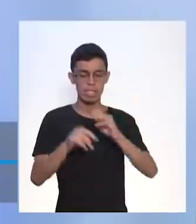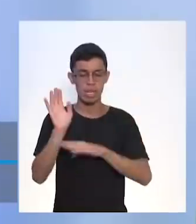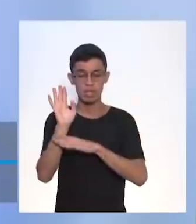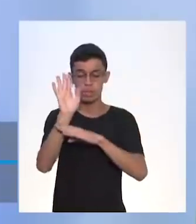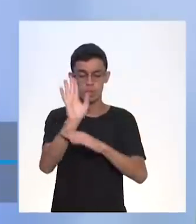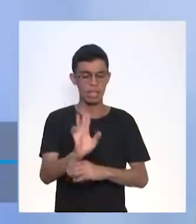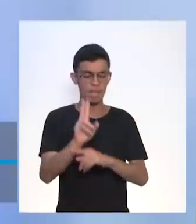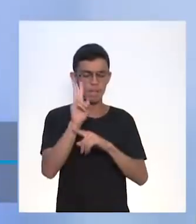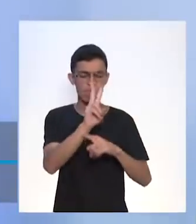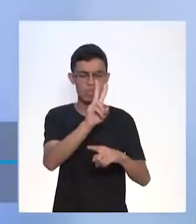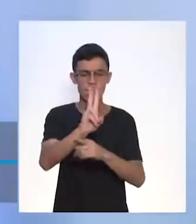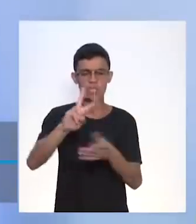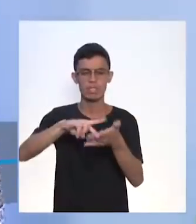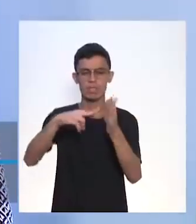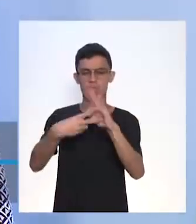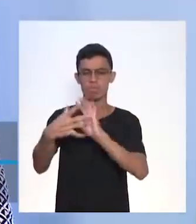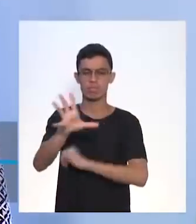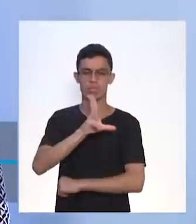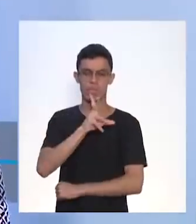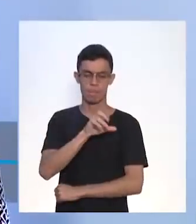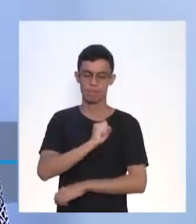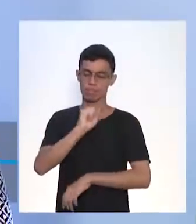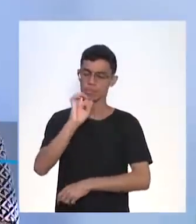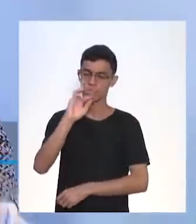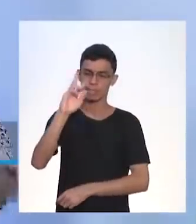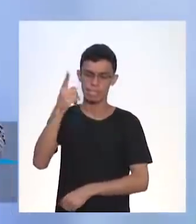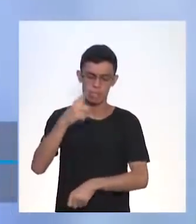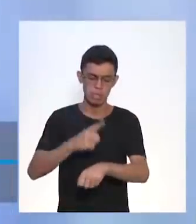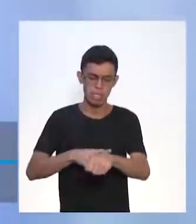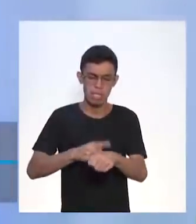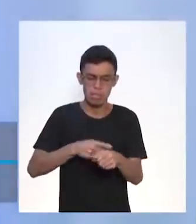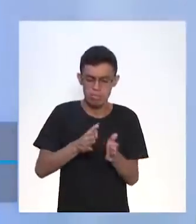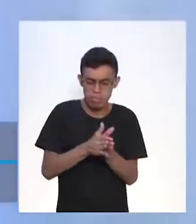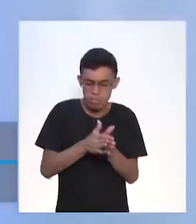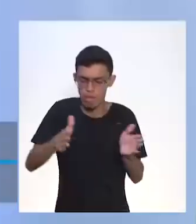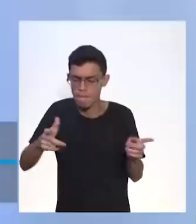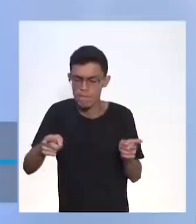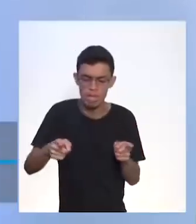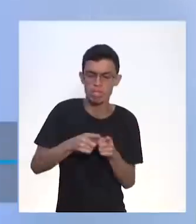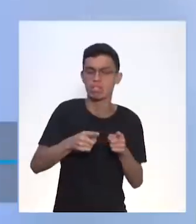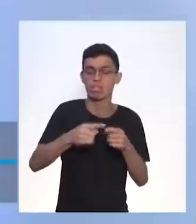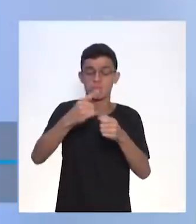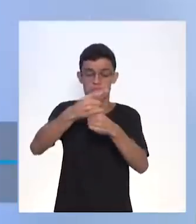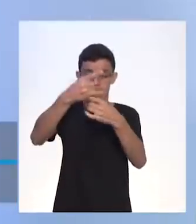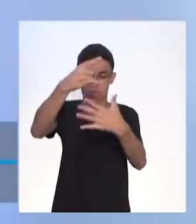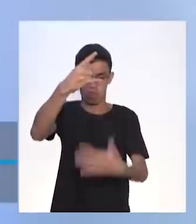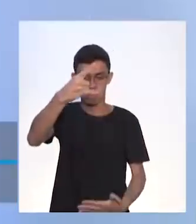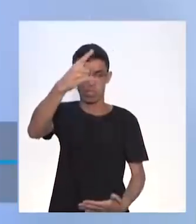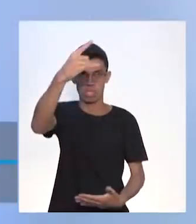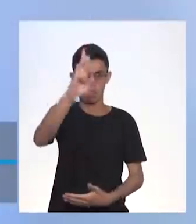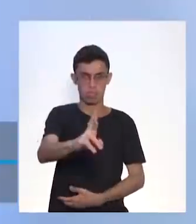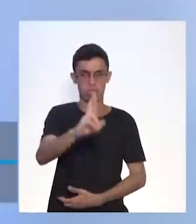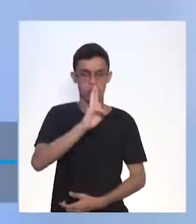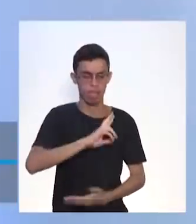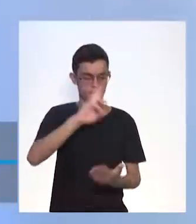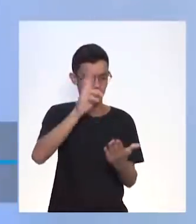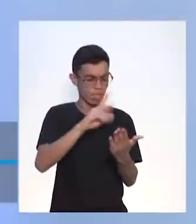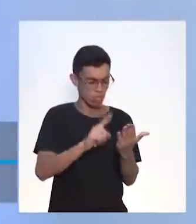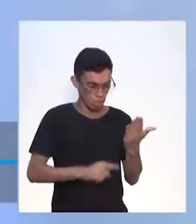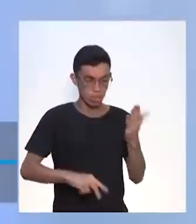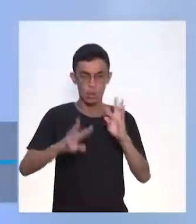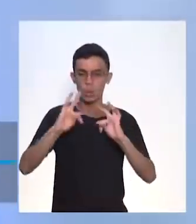Ok. A gente agora não tem muito tempo para ouvir, para ler as respostas de vocês, mas depois a gente acaba lendo,